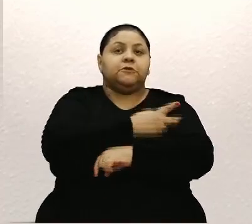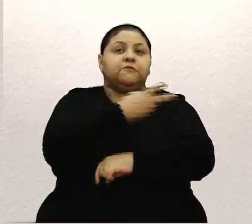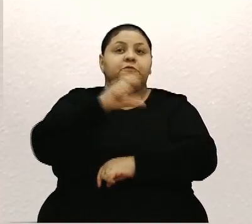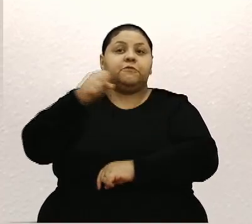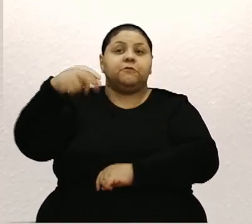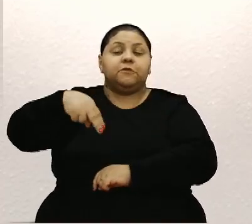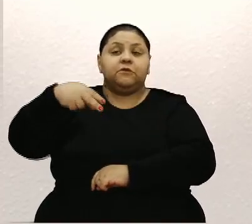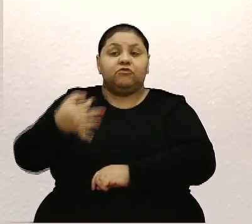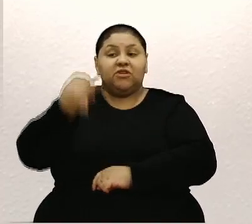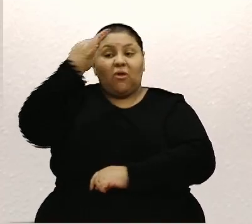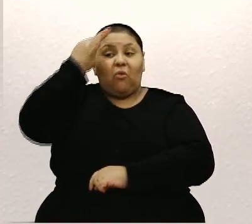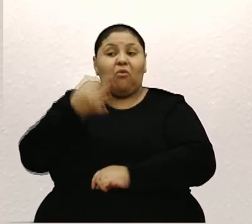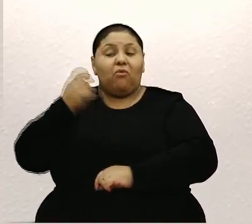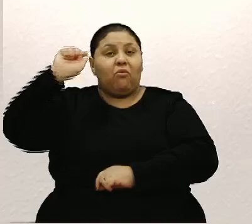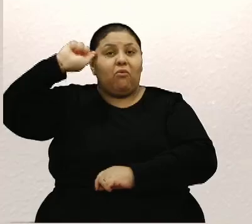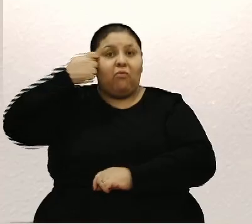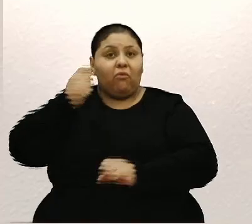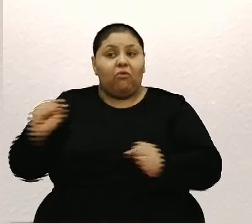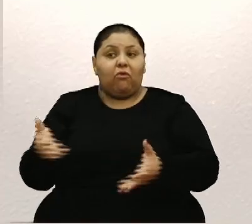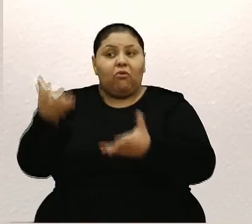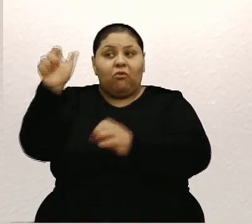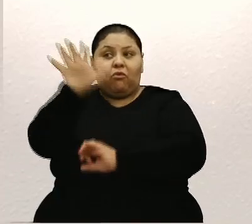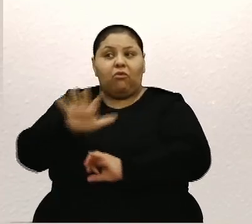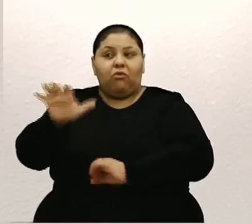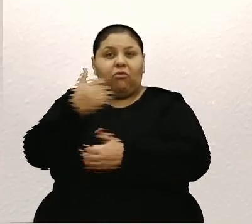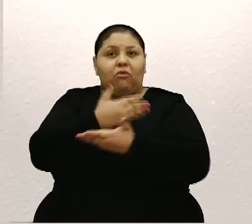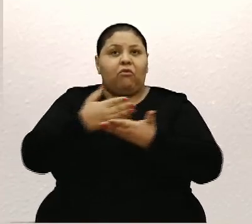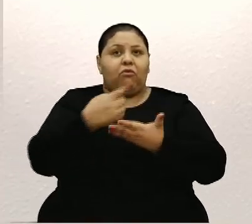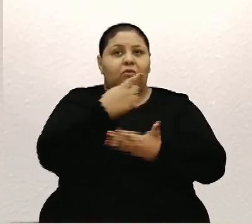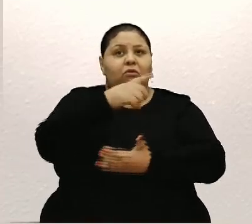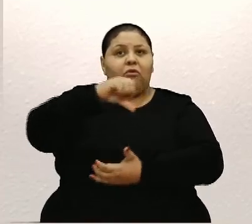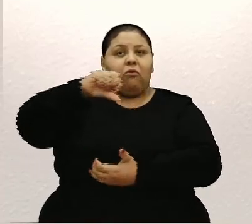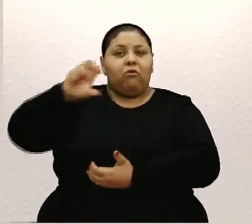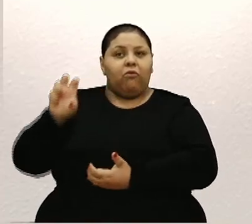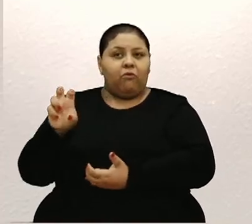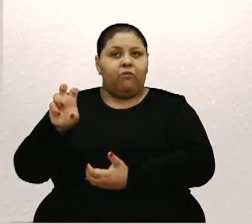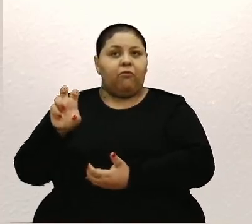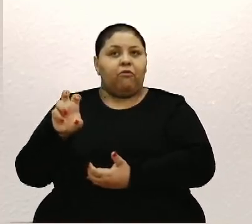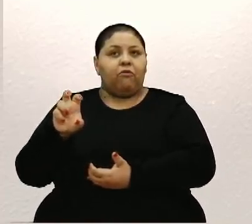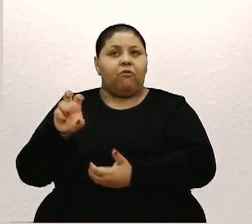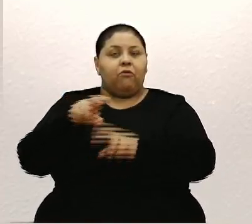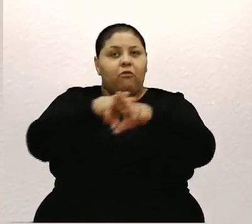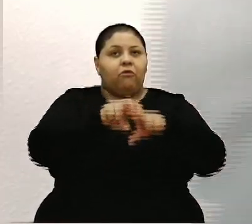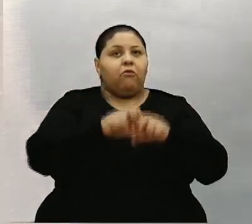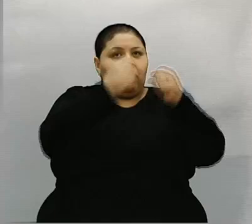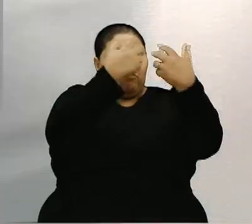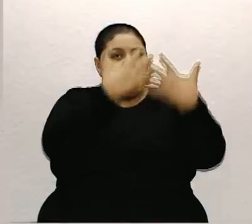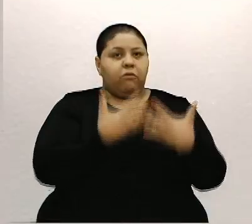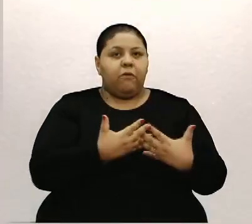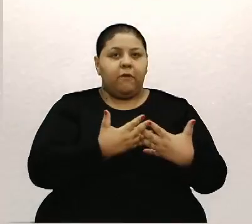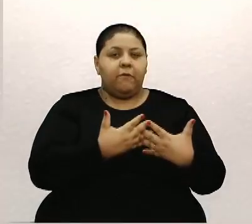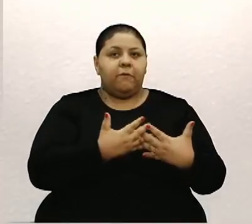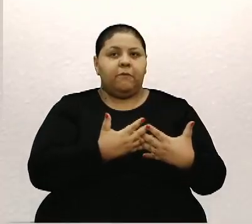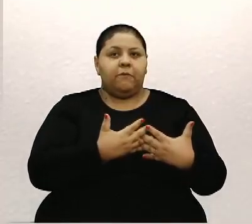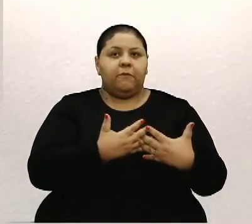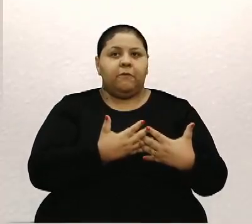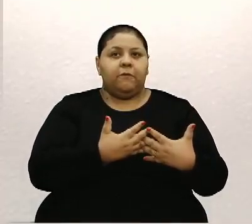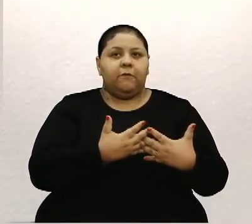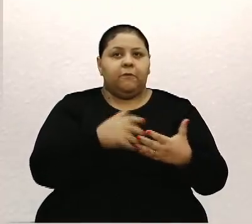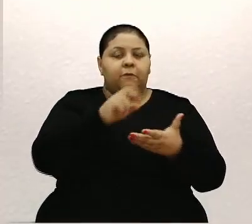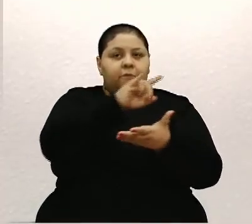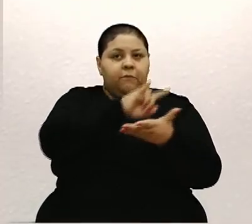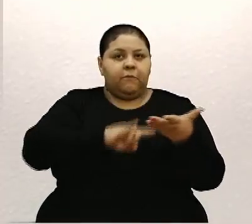da Consciência Negra, celebrado nacionalmente desde 1995. Por fim, diante do exposto e tendo em vista o parecer